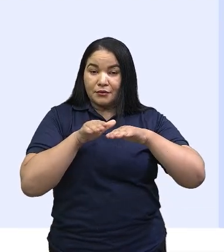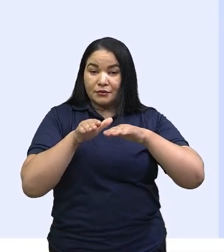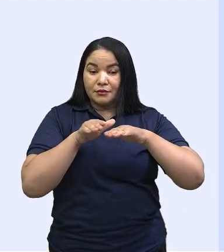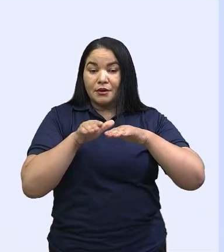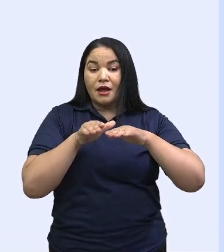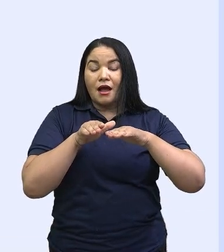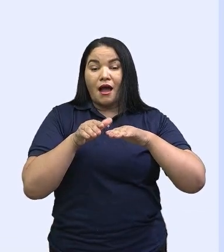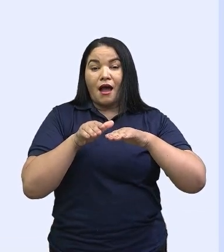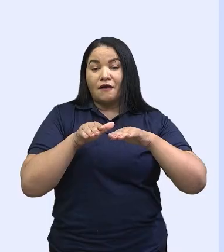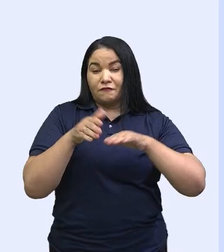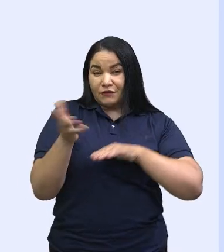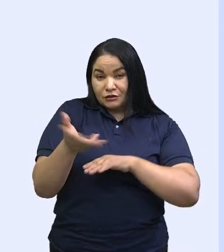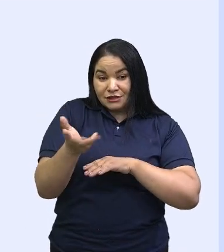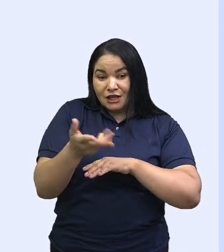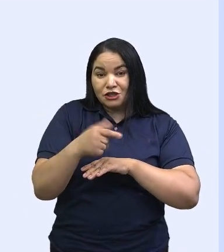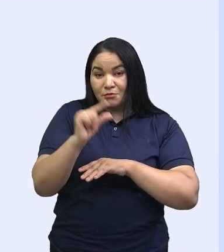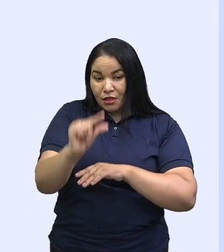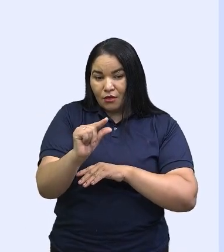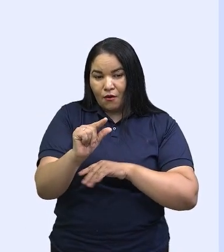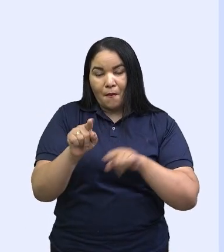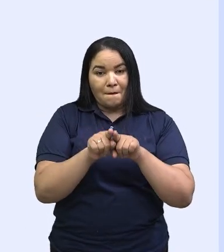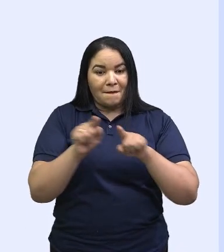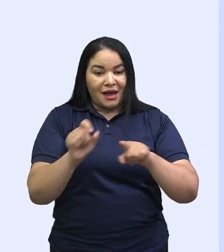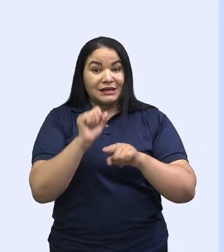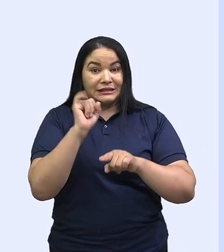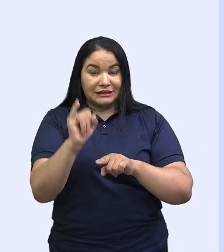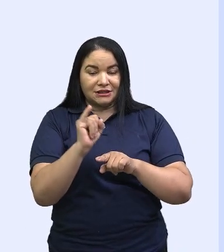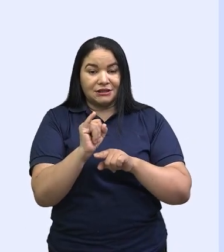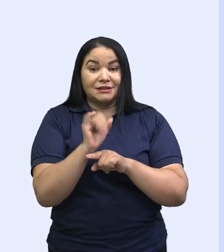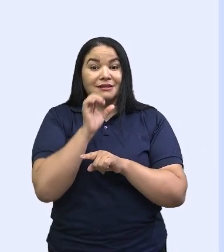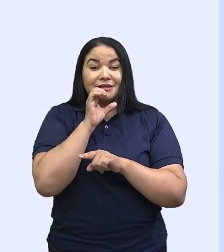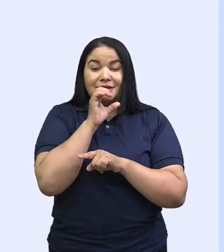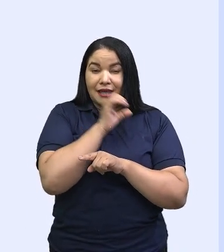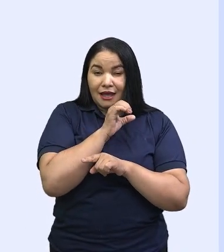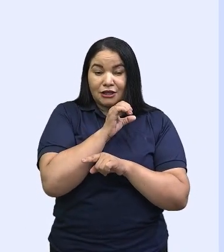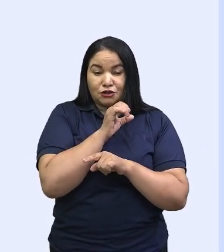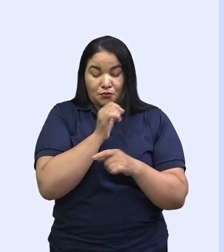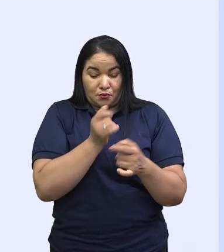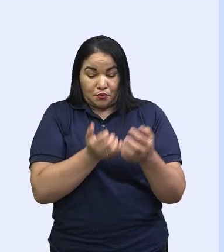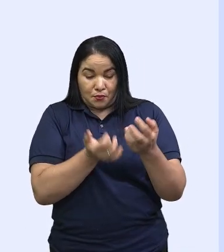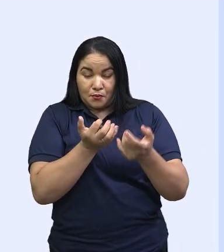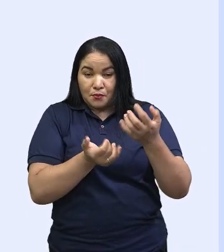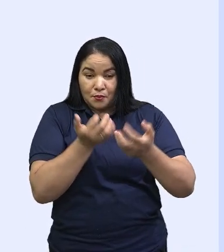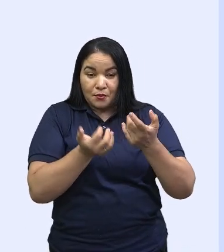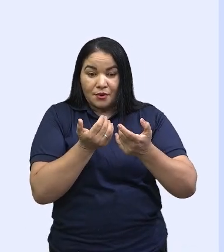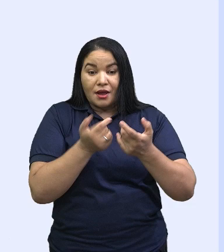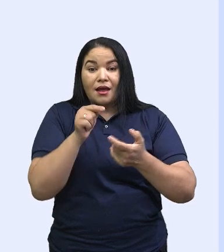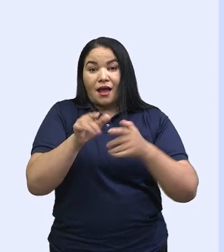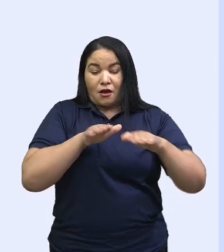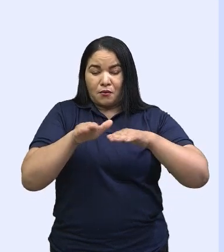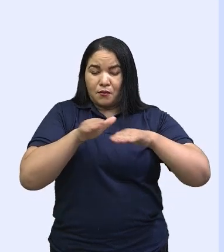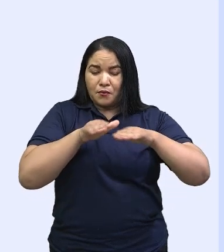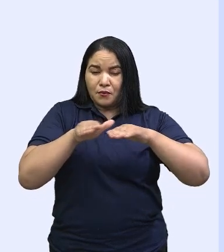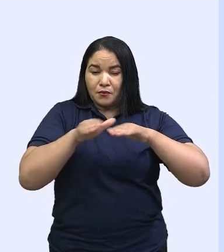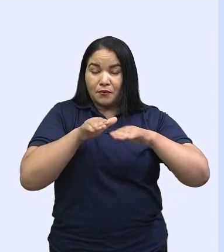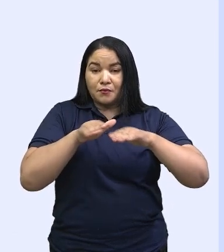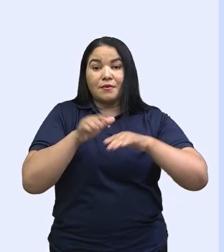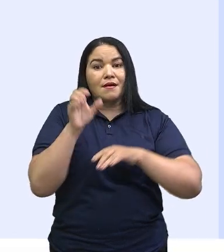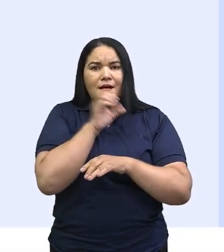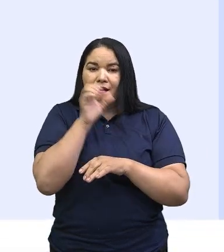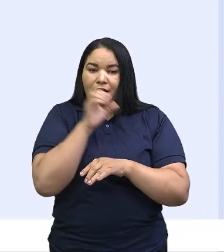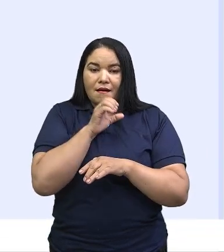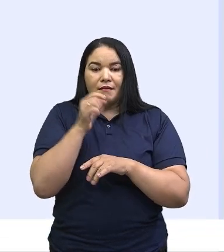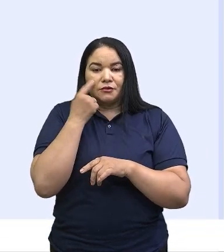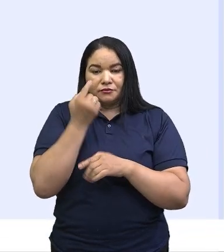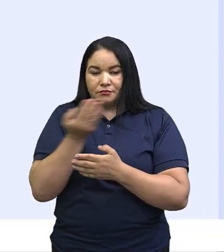velocidade menor. Mas se eu coloco este garfo sendo aquecido, olha o que acontece. Neste